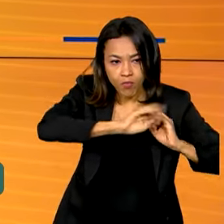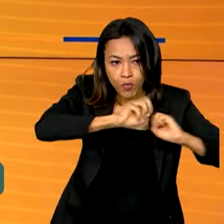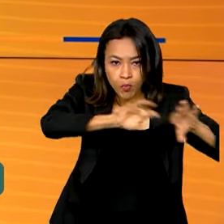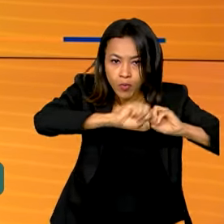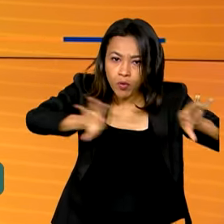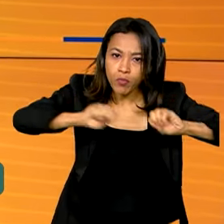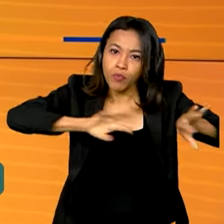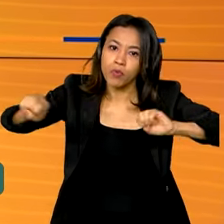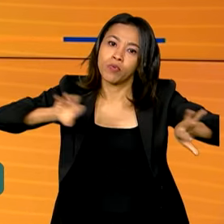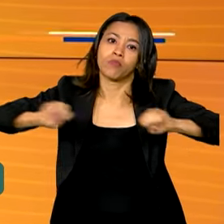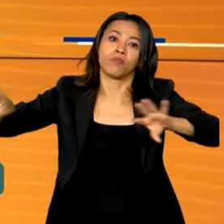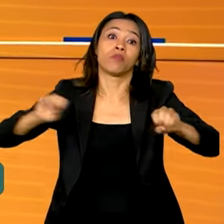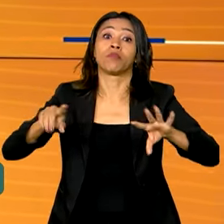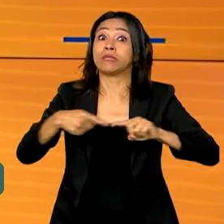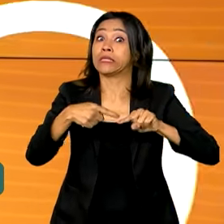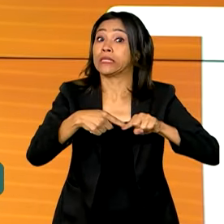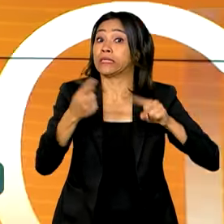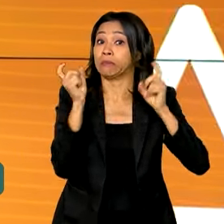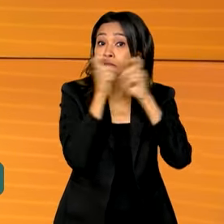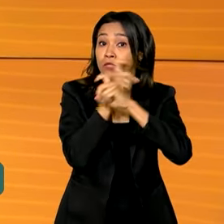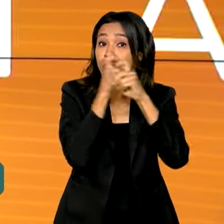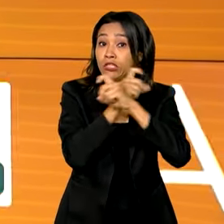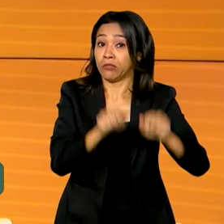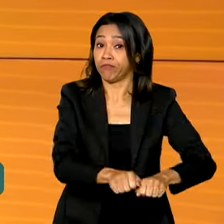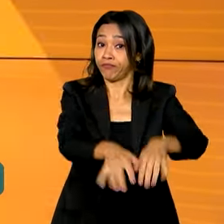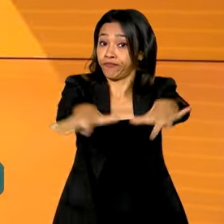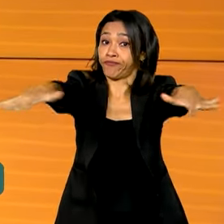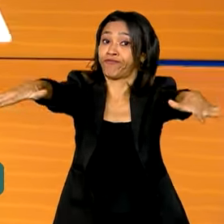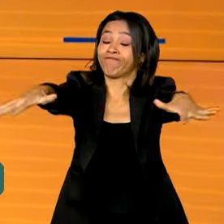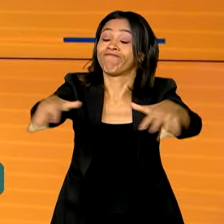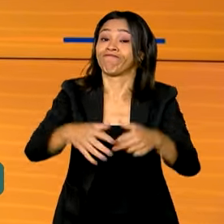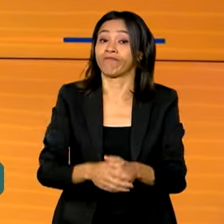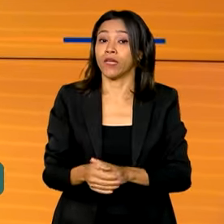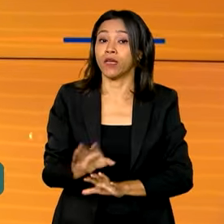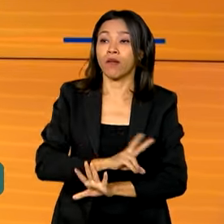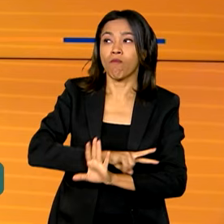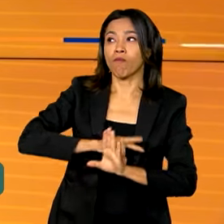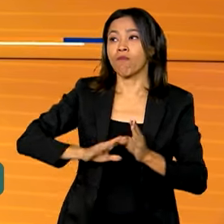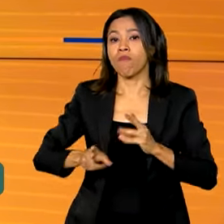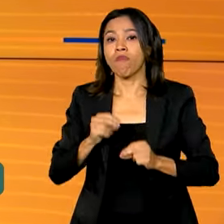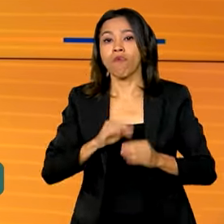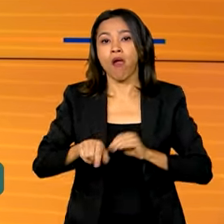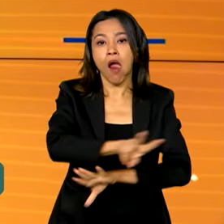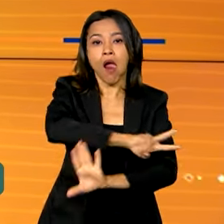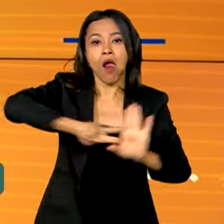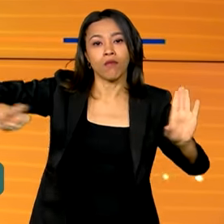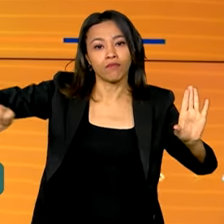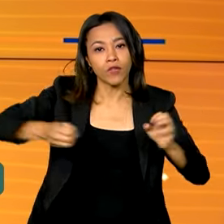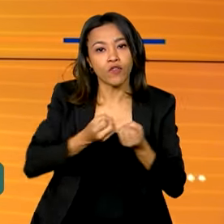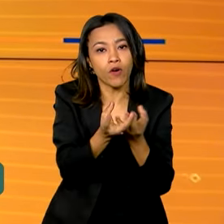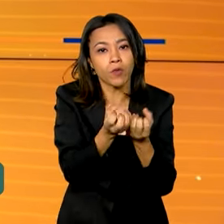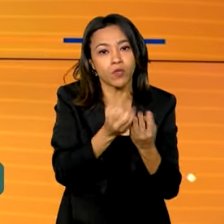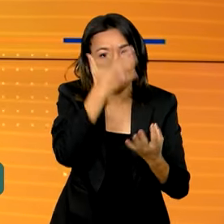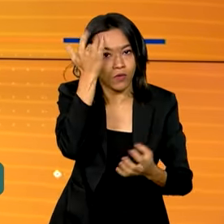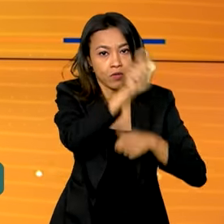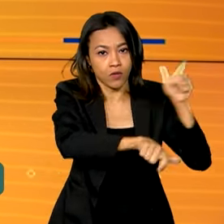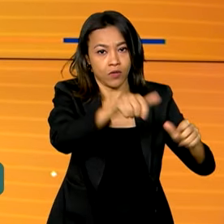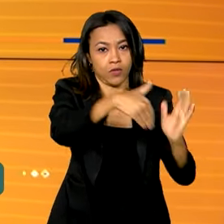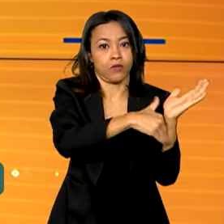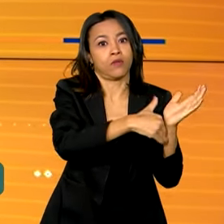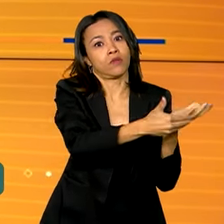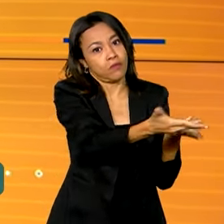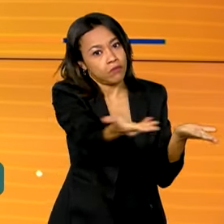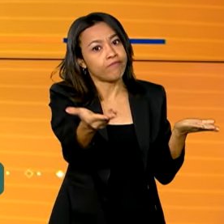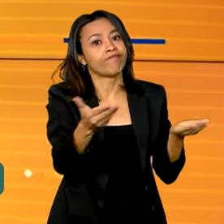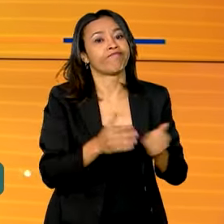por SMS para espalhar mentiras e furtar dados pessoais dos beneficiários. O Ministério do Desenvolvimento e